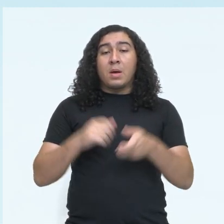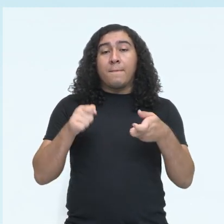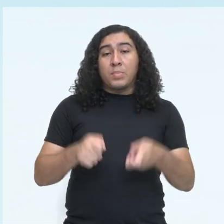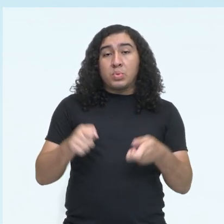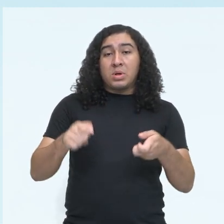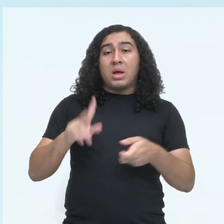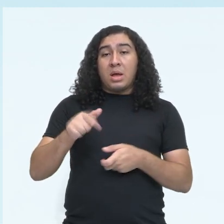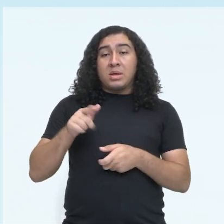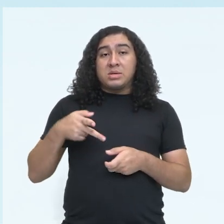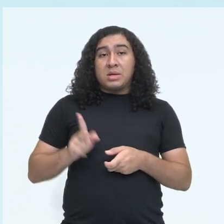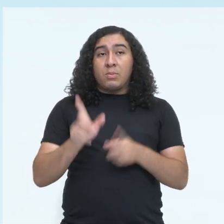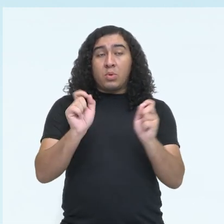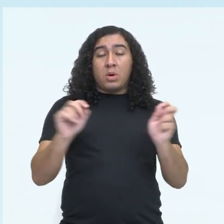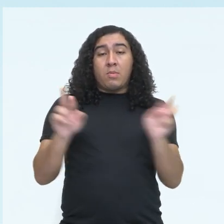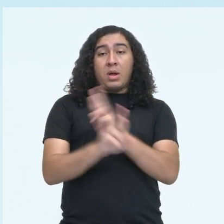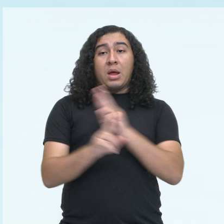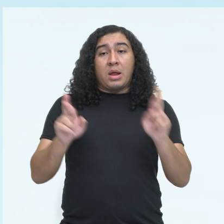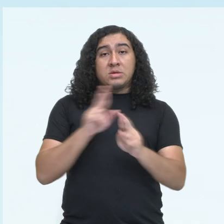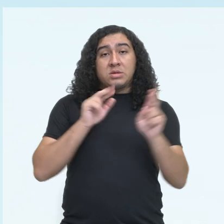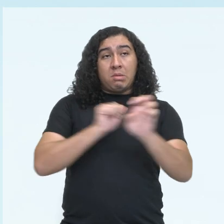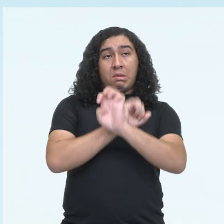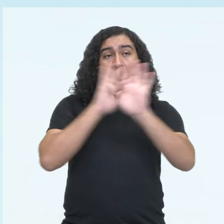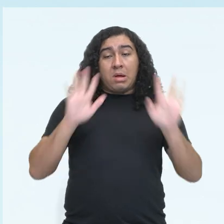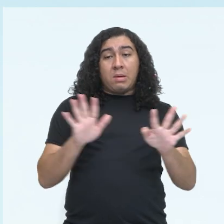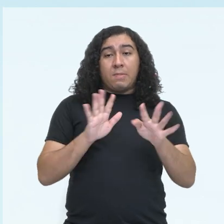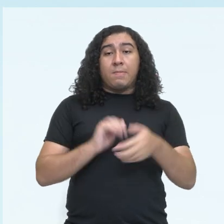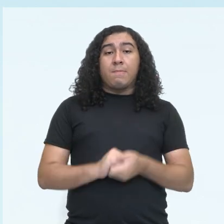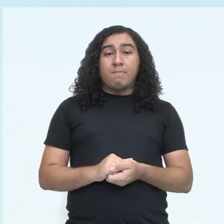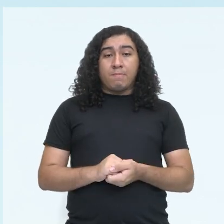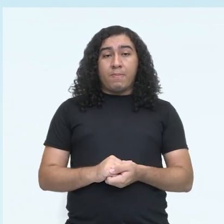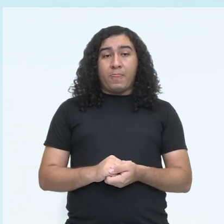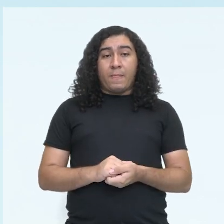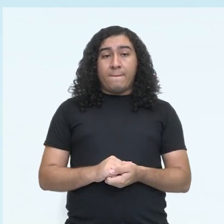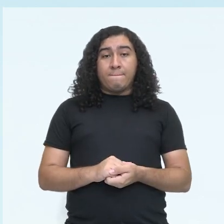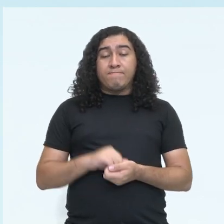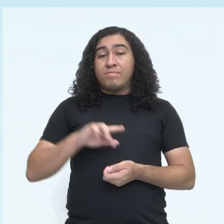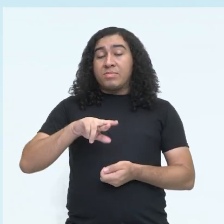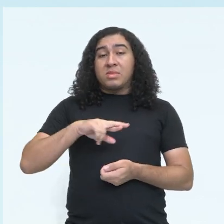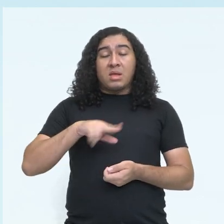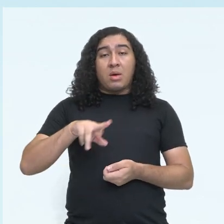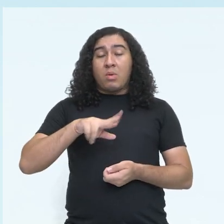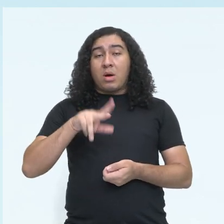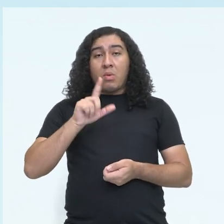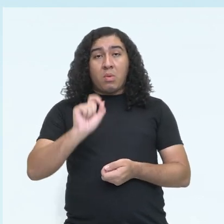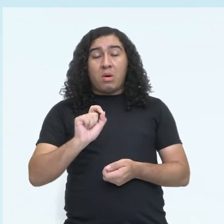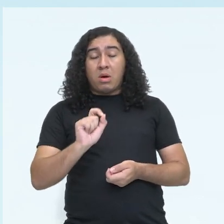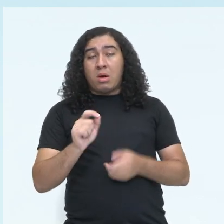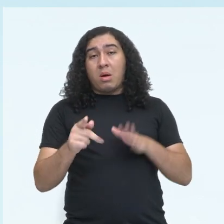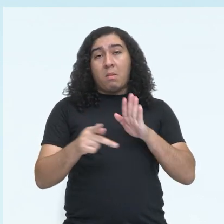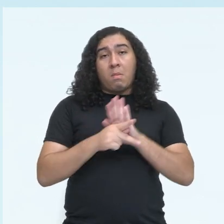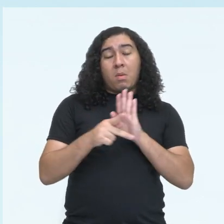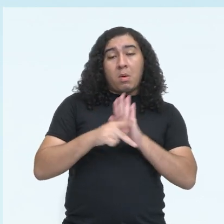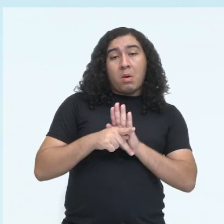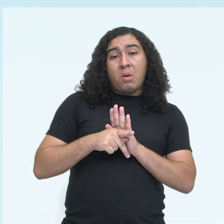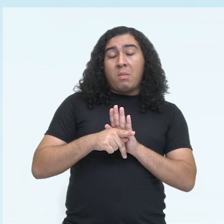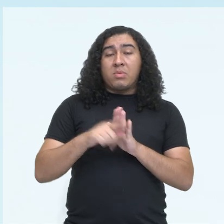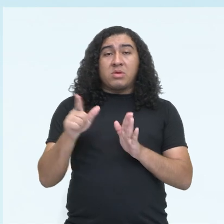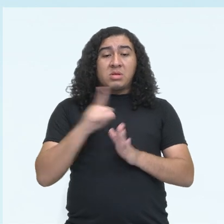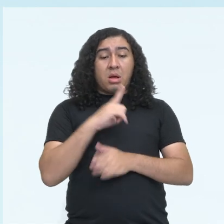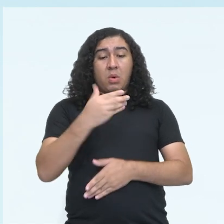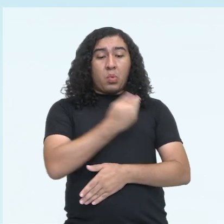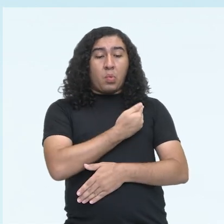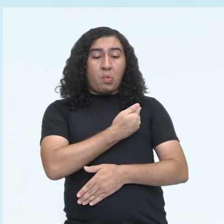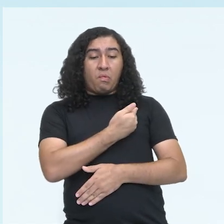relação, tá? É sempre uma relação. Não é uma prerrogativa dos governos. Ah,